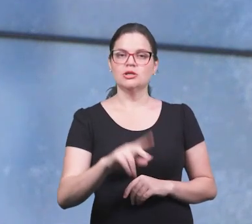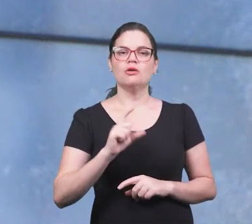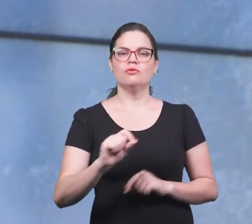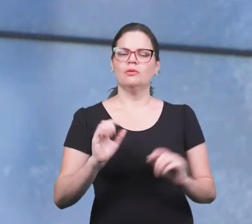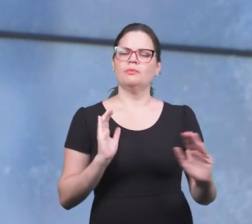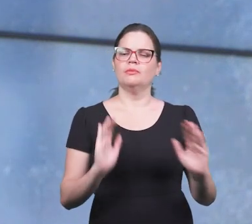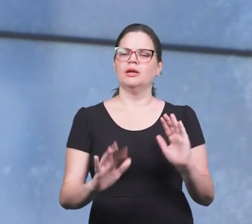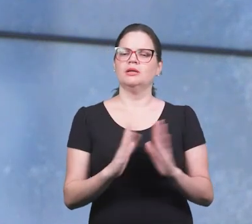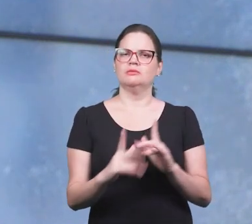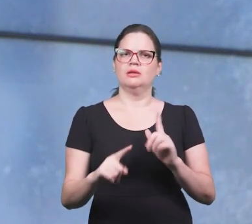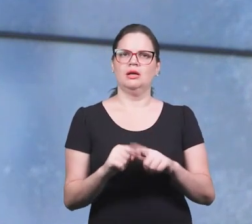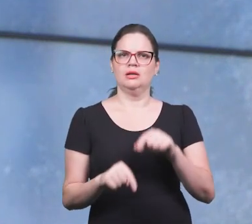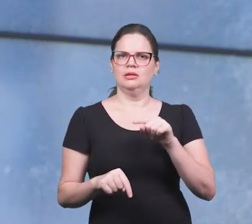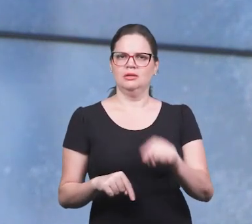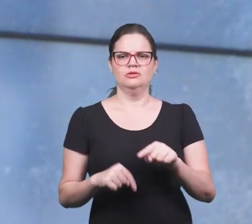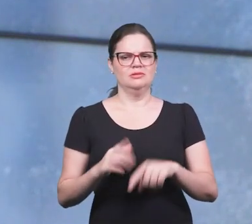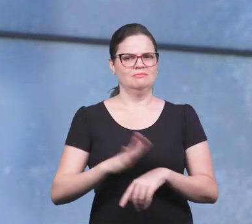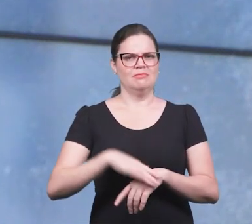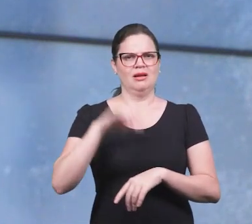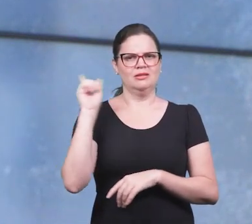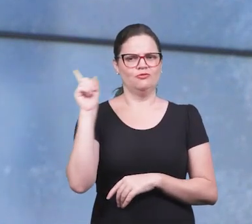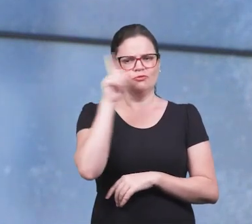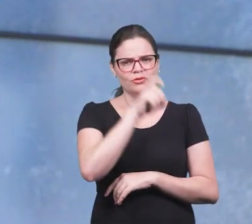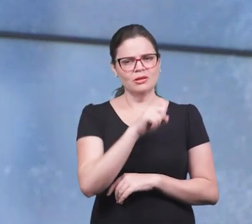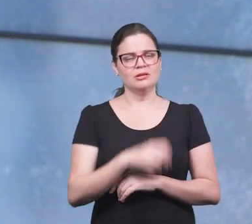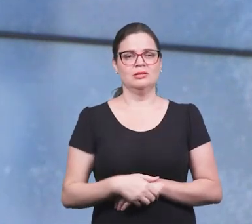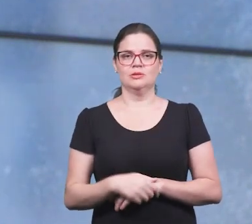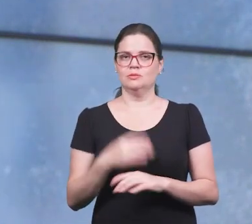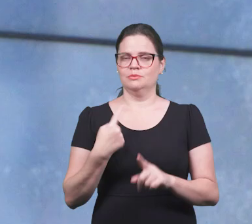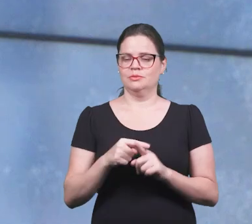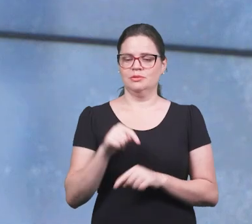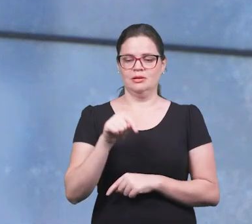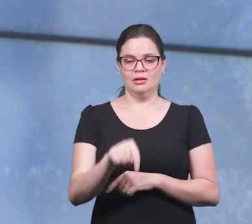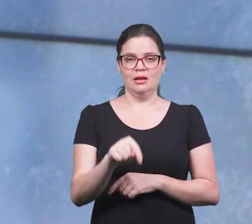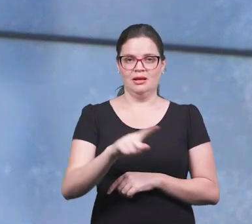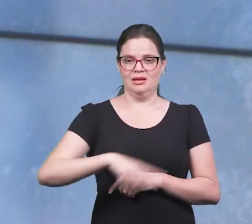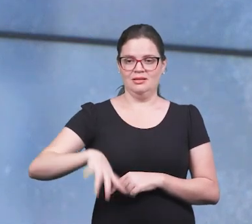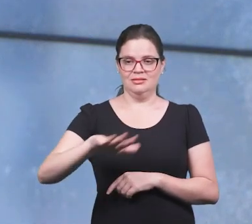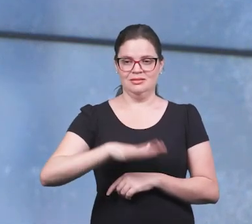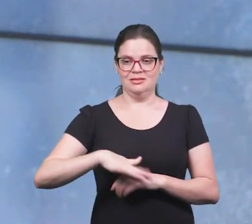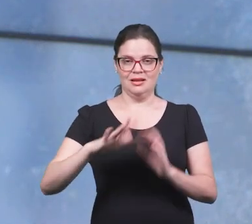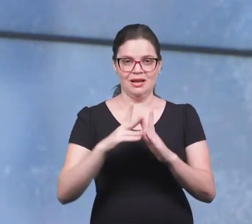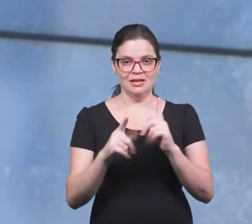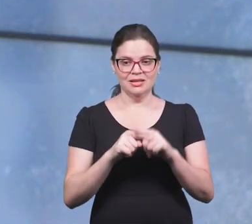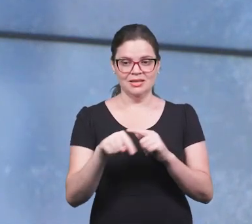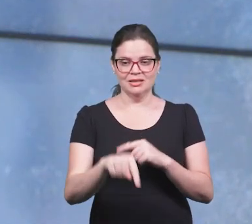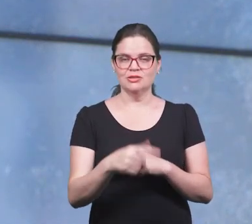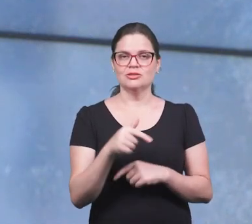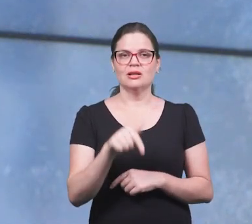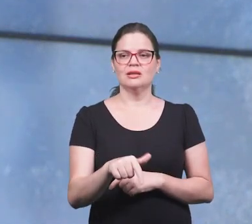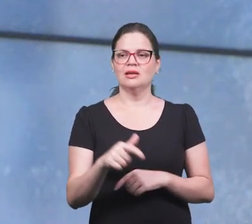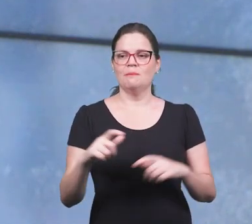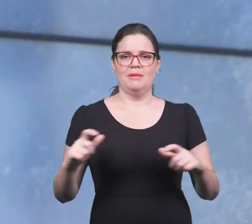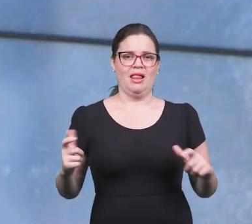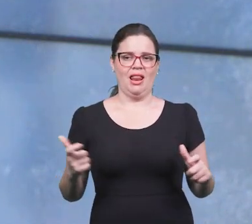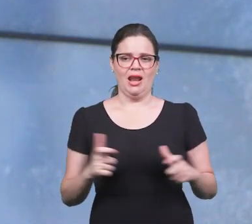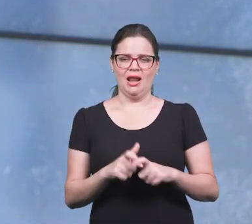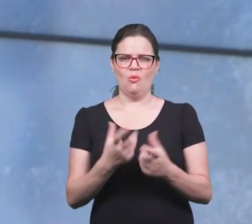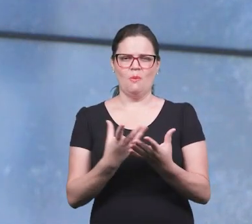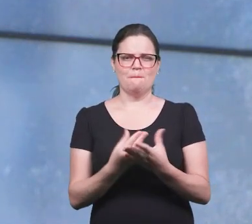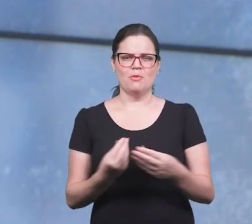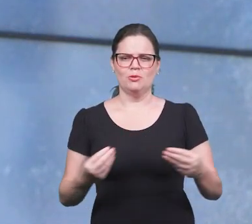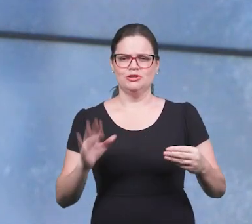momento muito complicado, porque ela já não tinha mais tanta consideração por parte